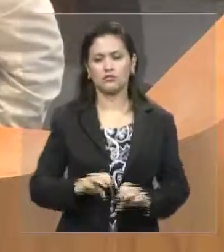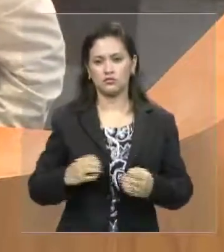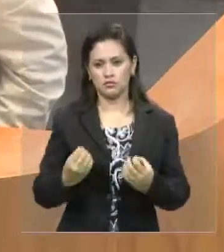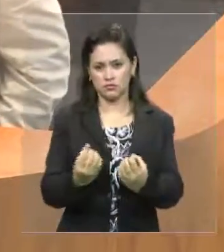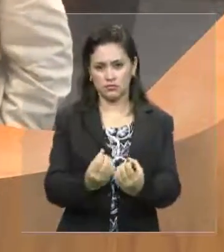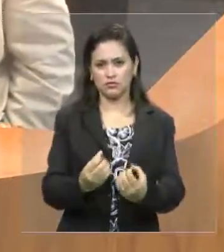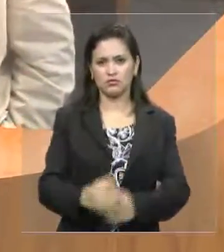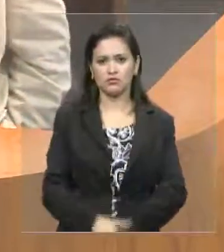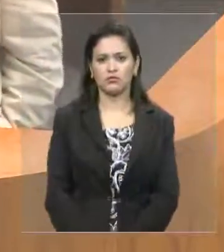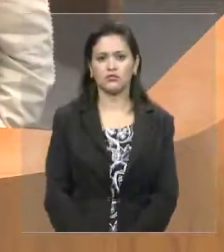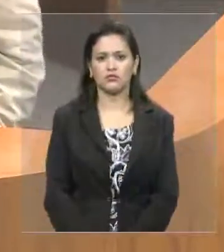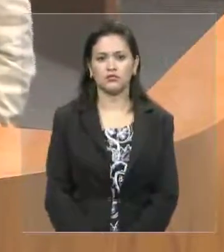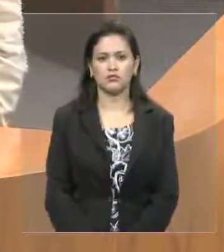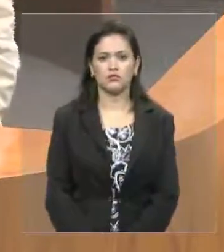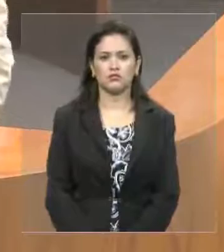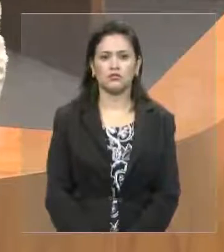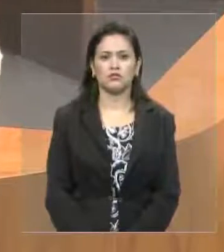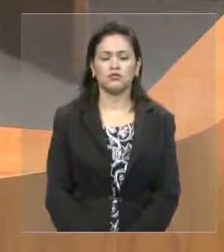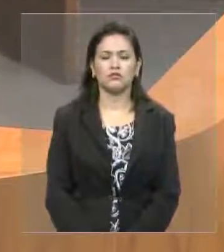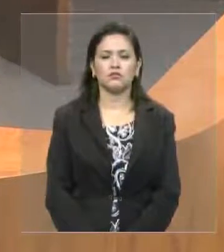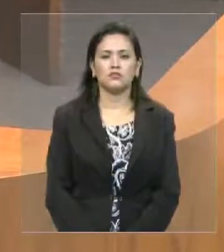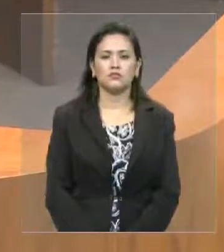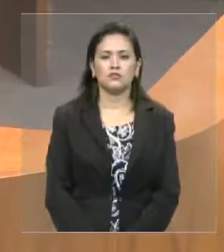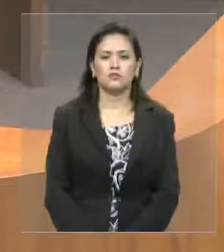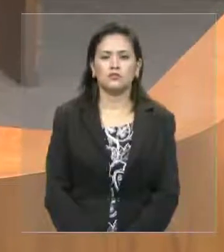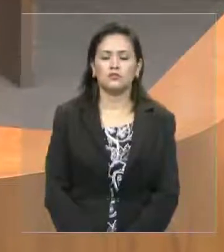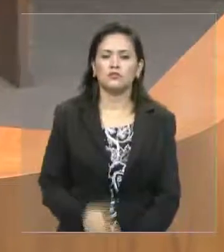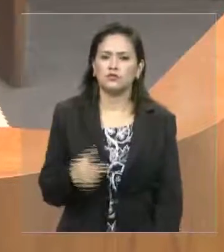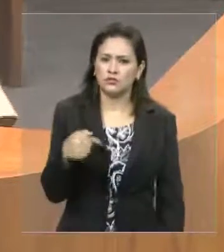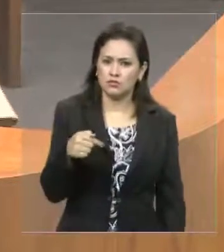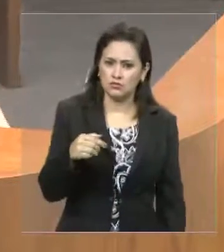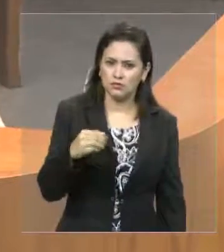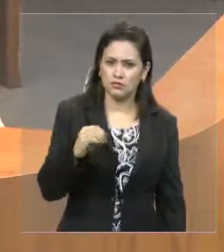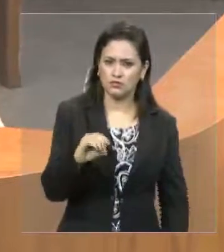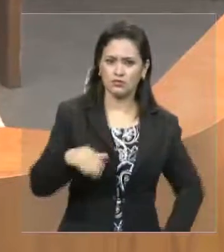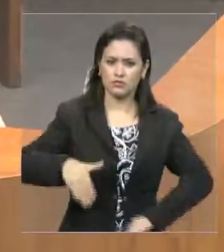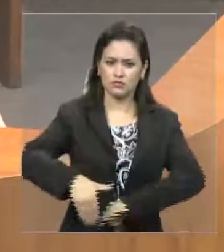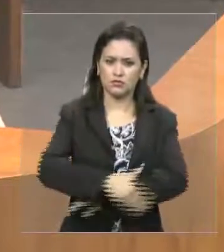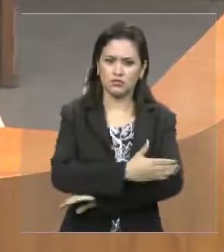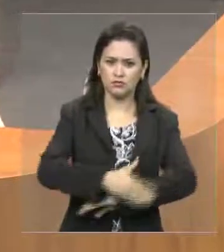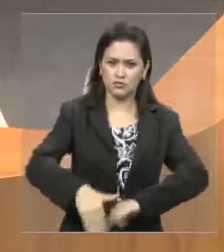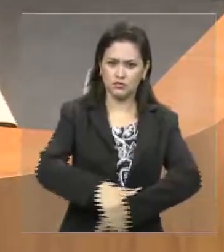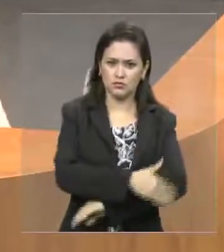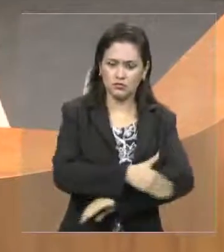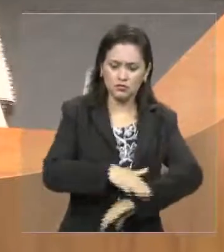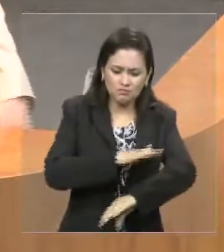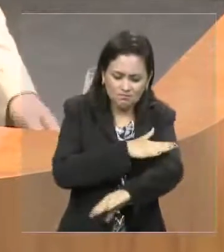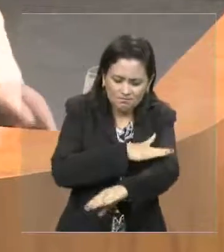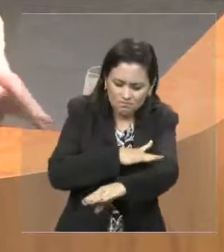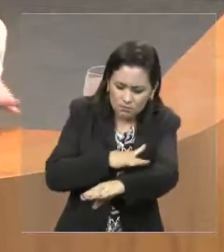comunidade. Com mais de 70 ruas urbanizadas,